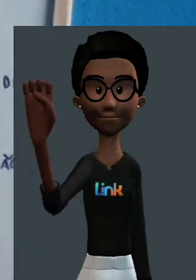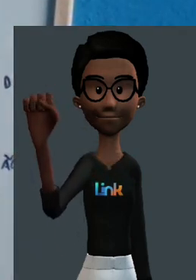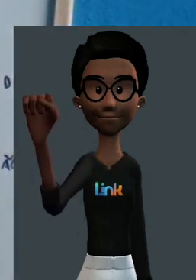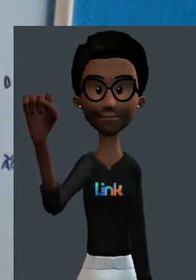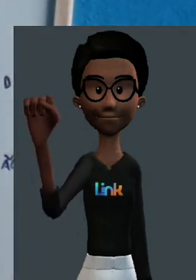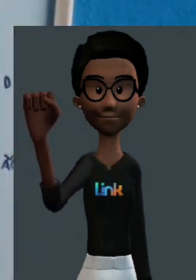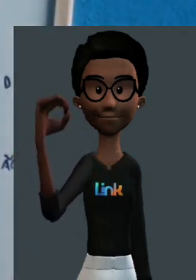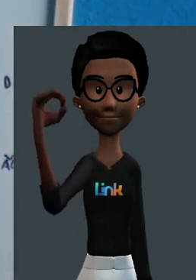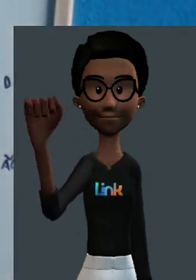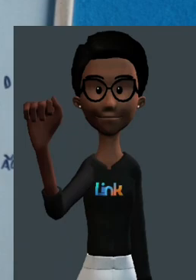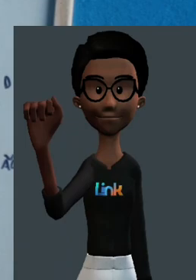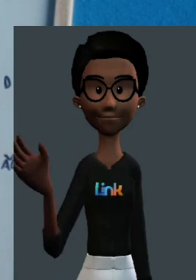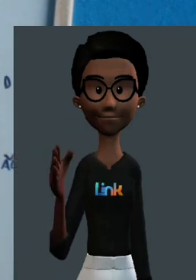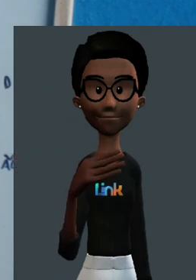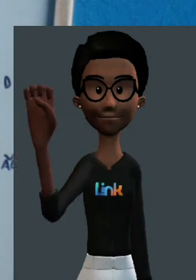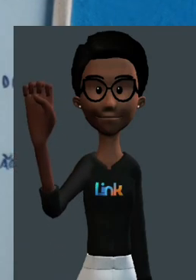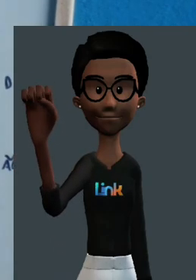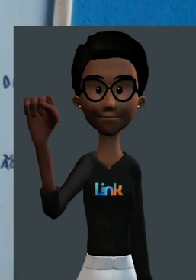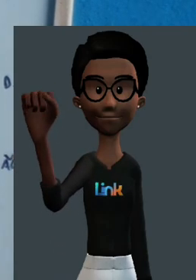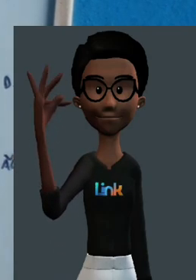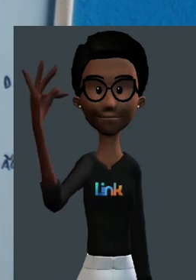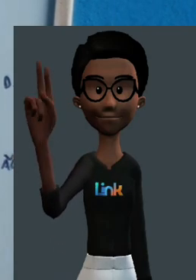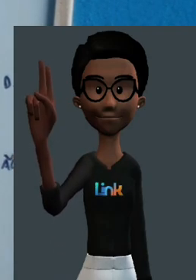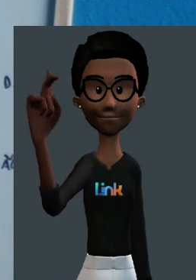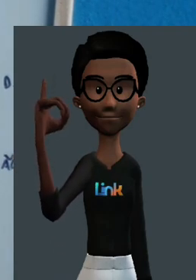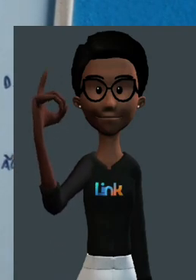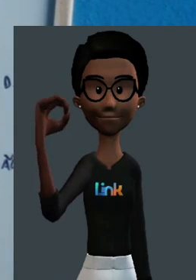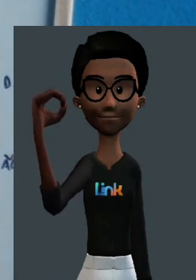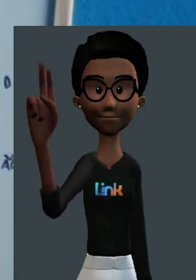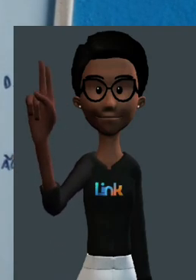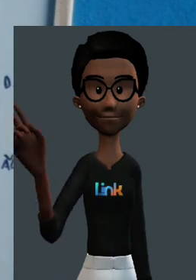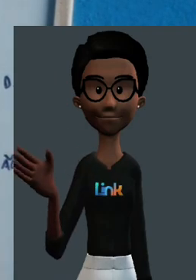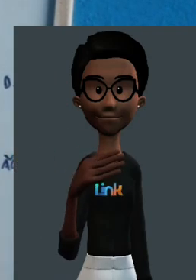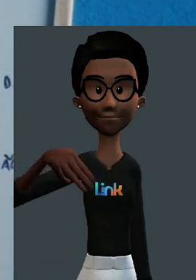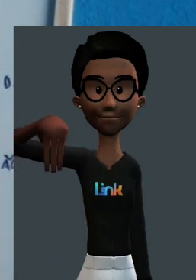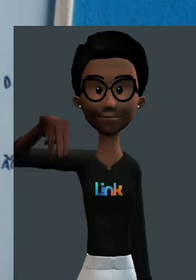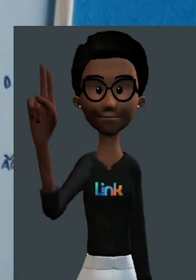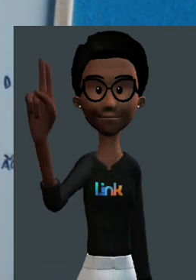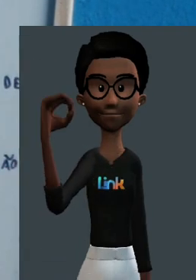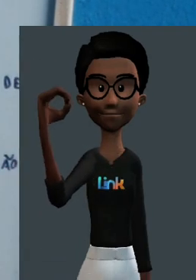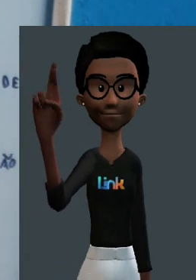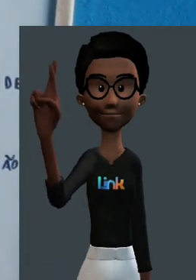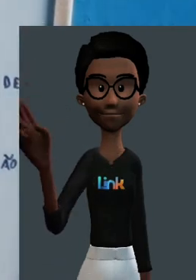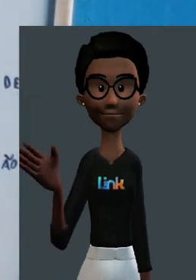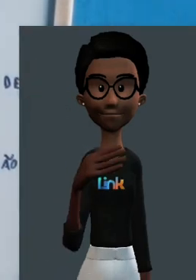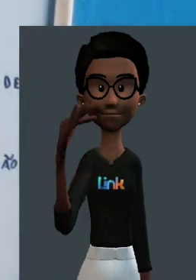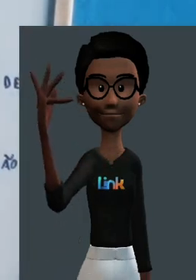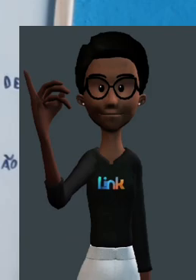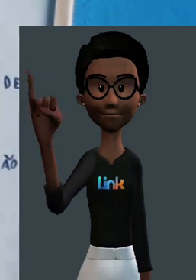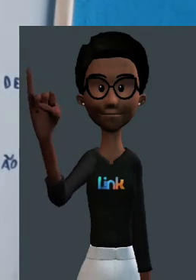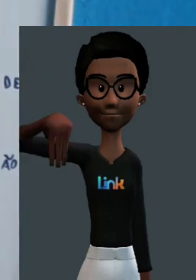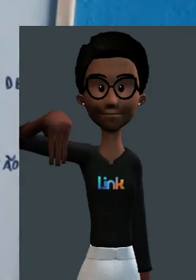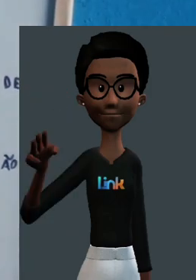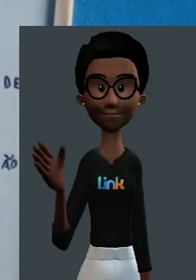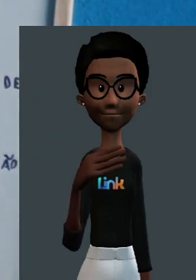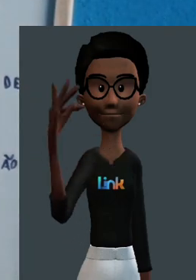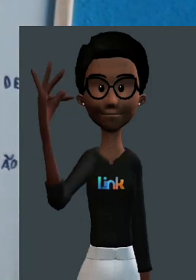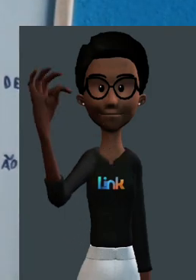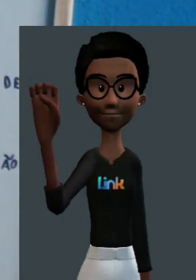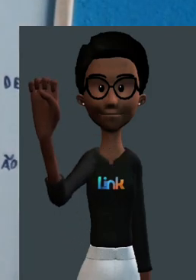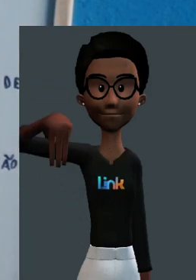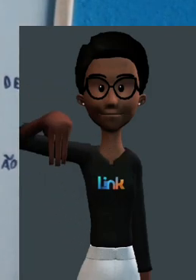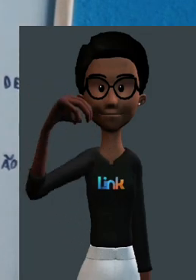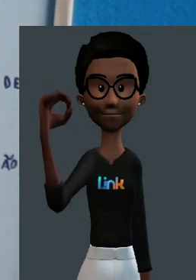Na frase, eu estudei, e estudei, e estudei, e estudei, e não entendi nada, o